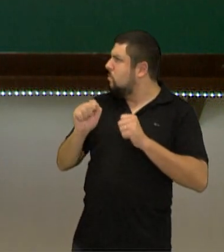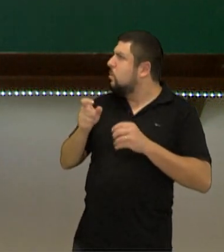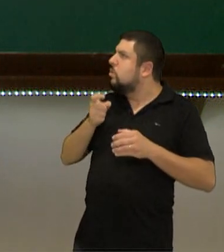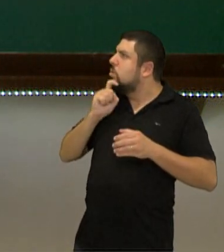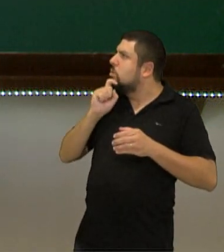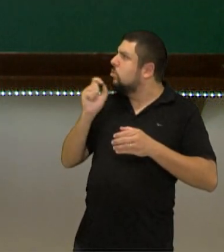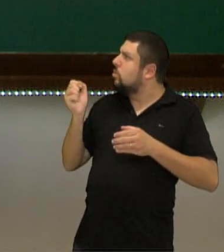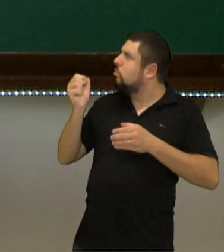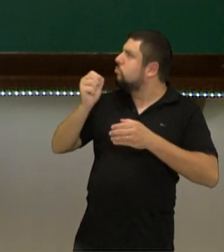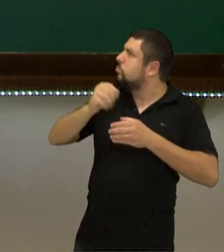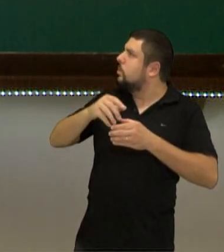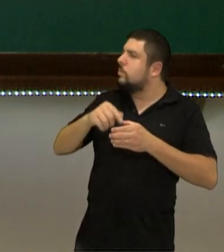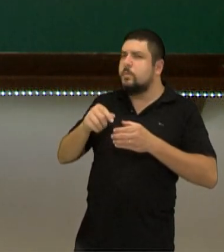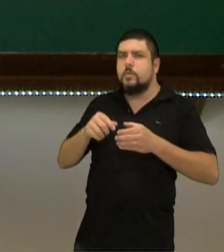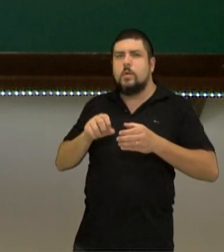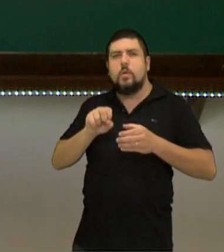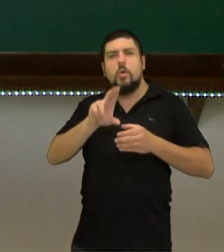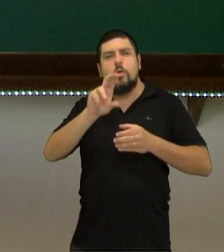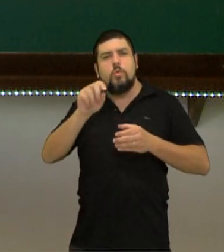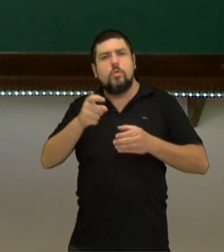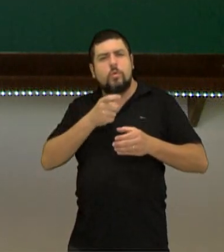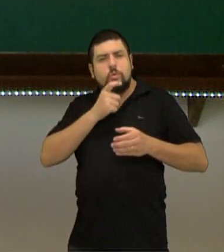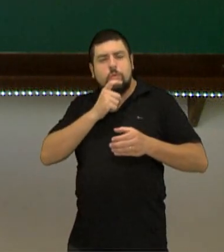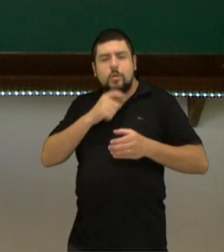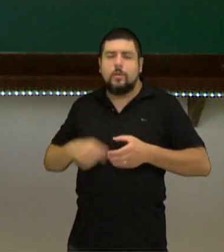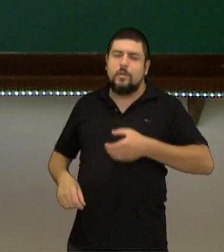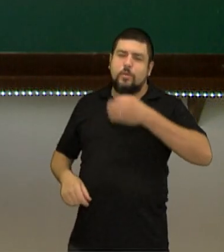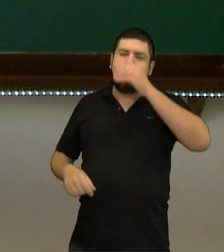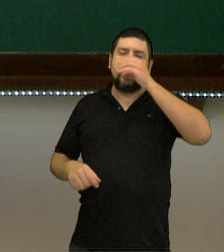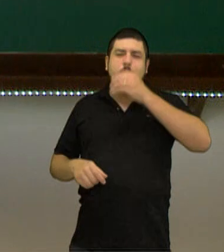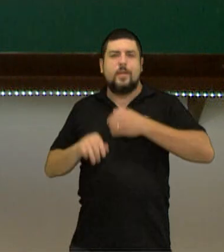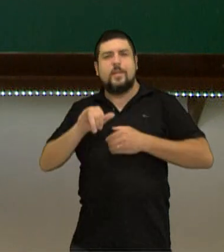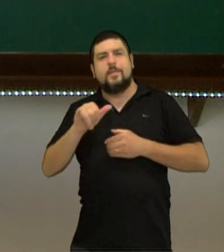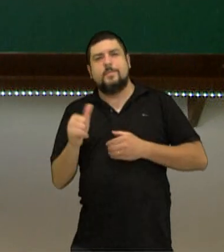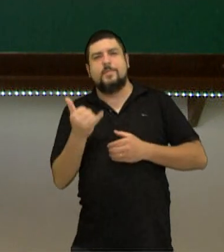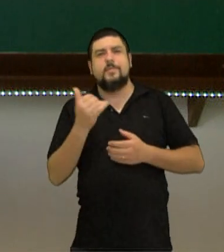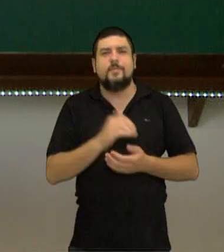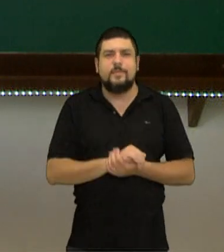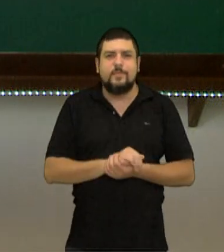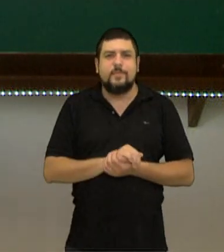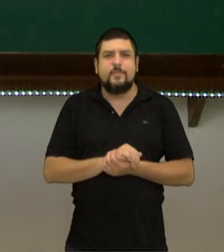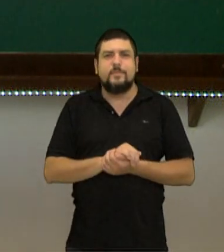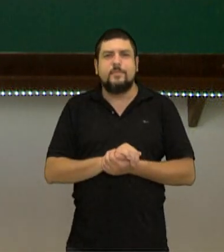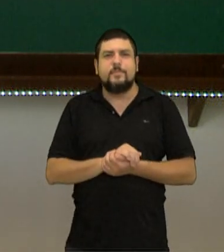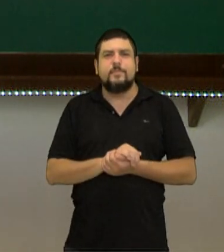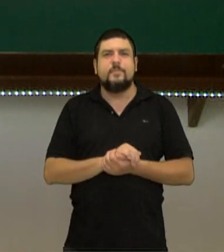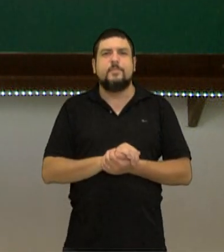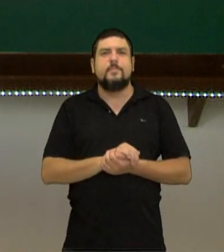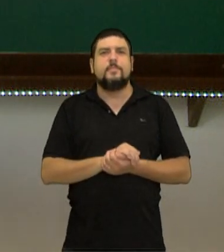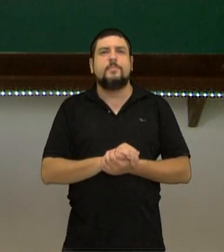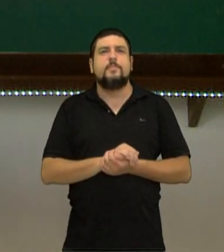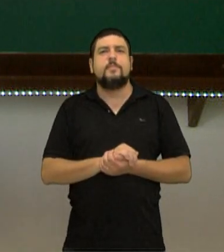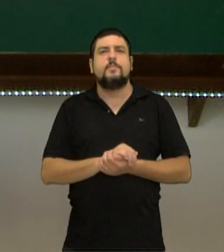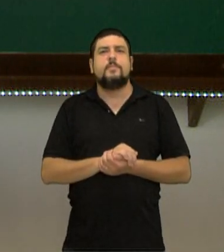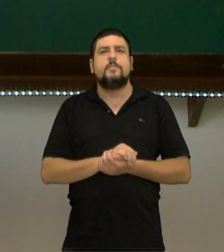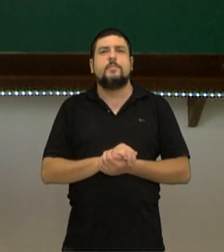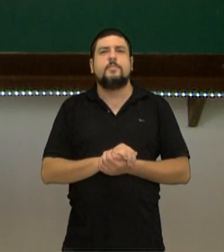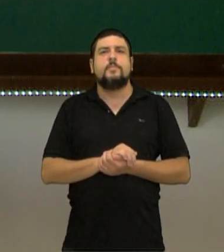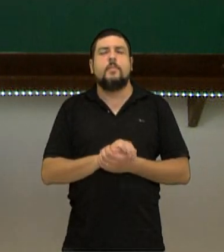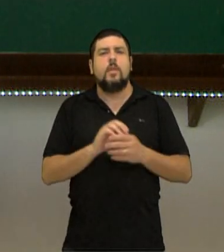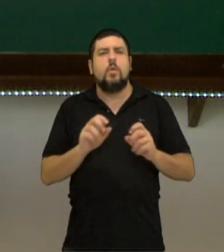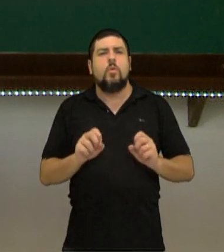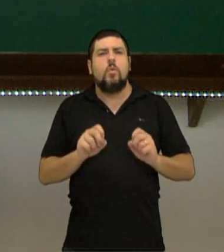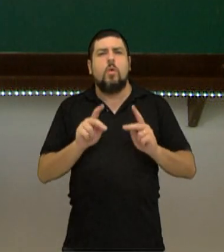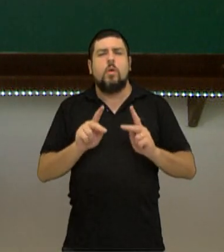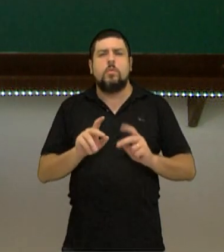Heterogênea. Daí o suco está gelado, depois você faz e toma. Então, vamos continuar a nossa aula das nossas explicações? Já entendemos o que é